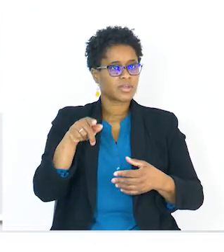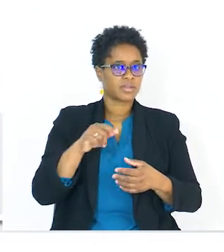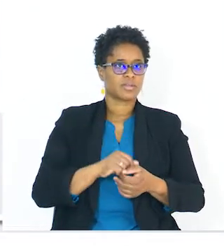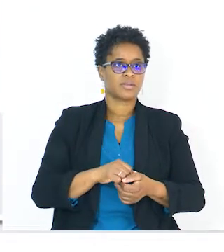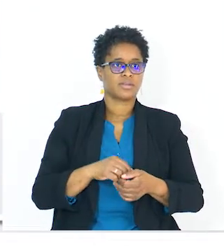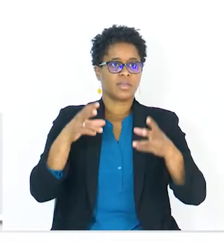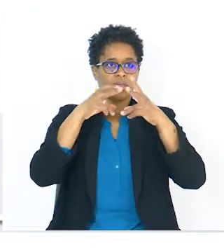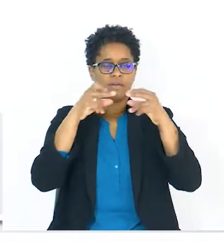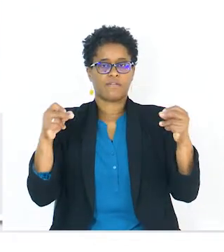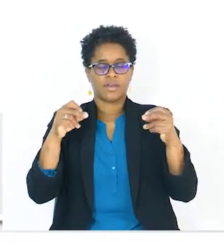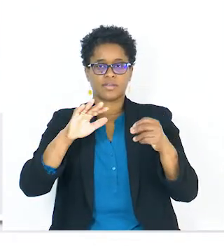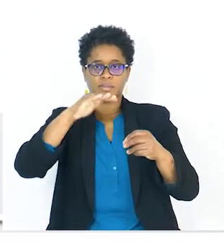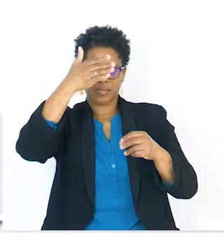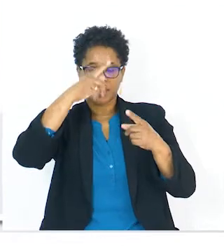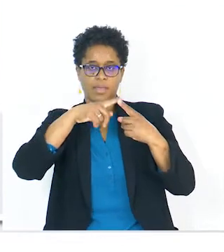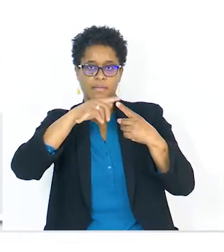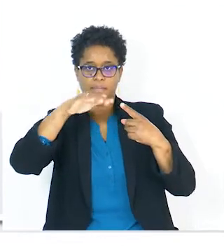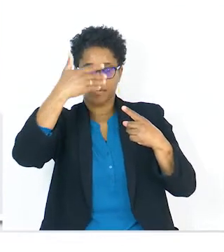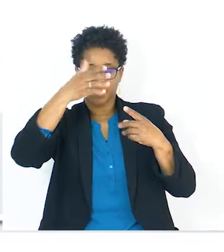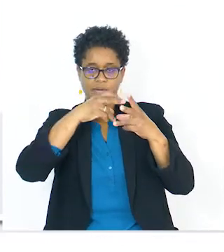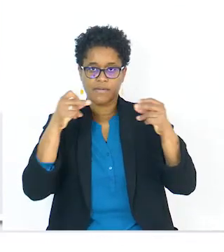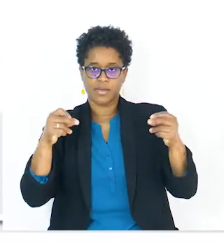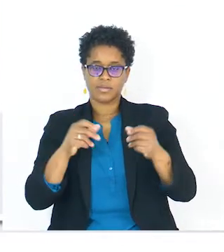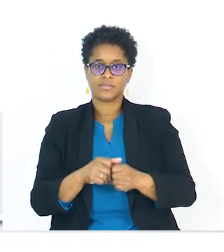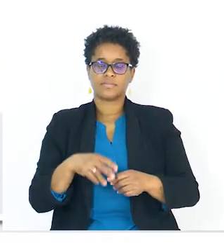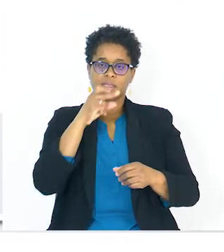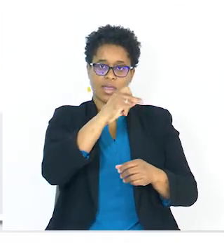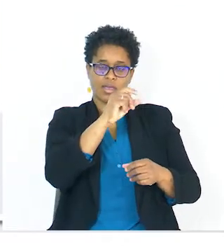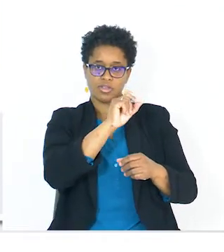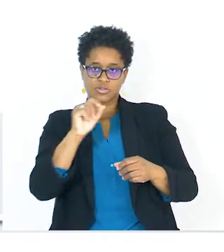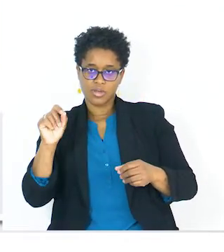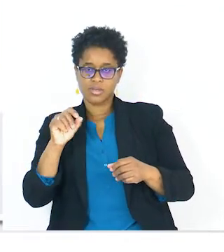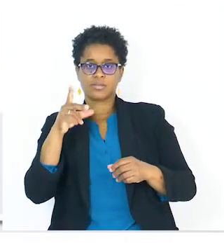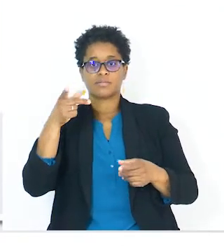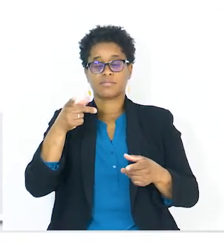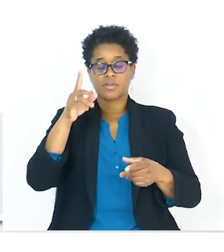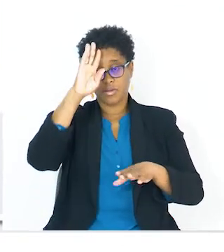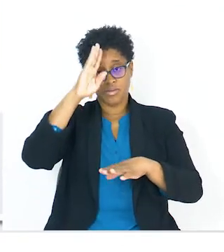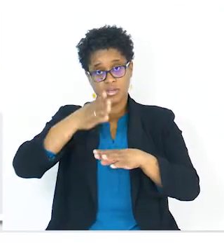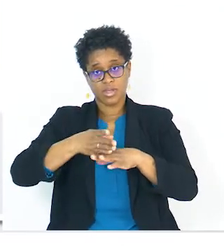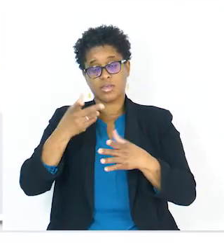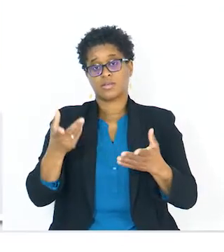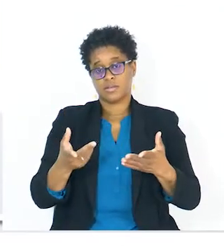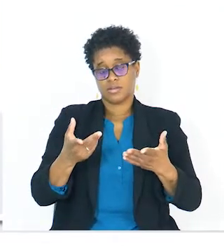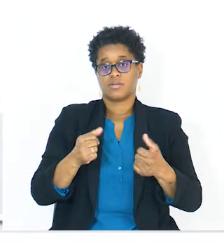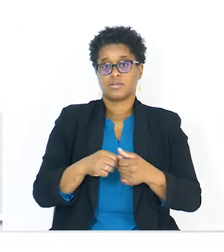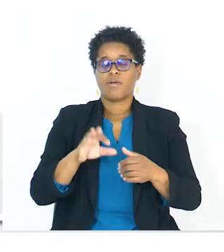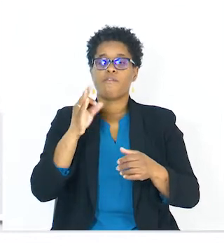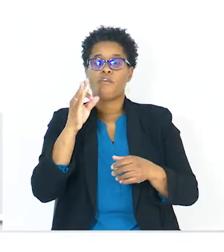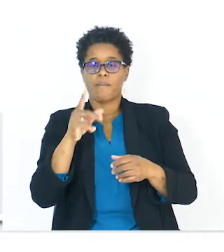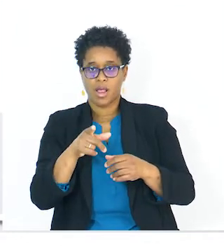aqui a primeira frase. Um espaço é aquela que acontece no